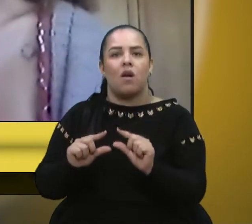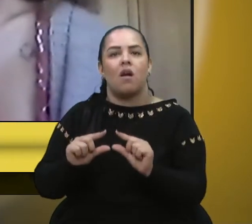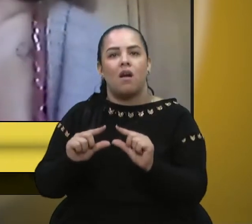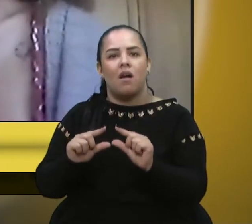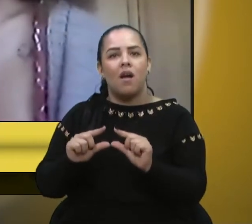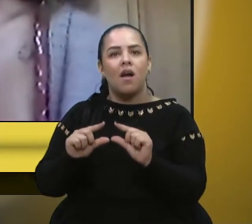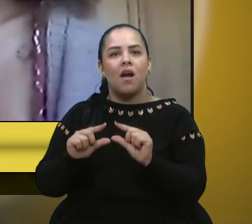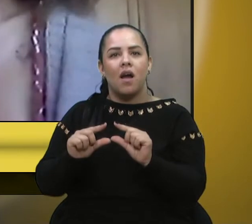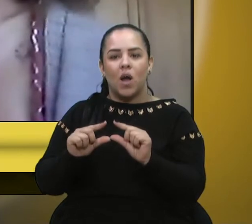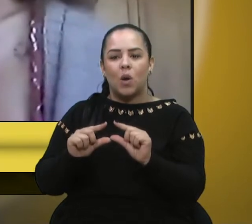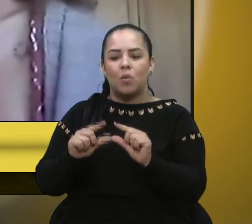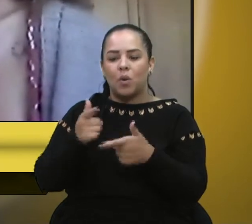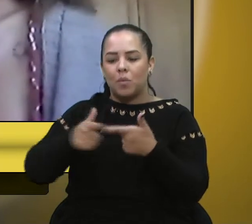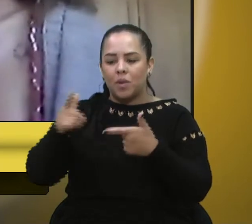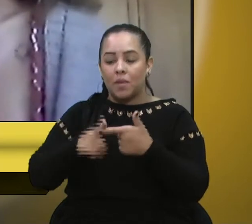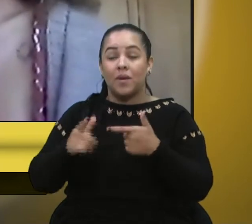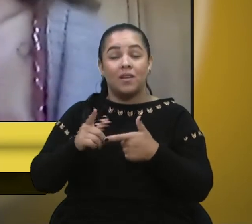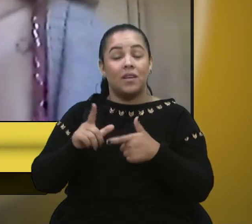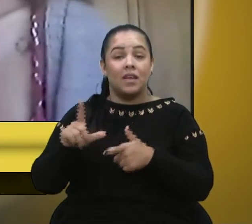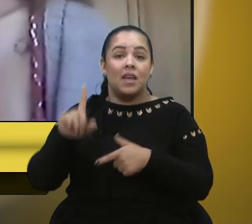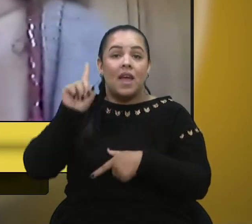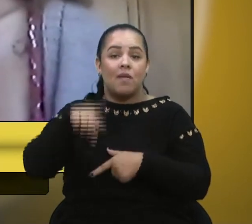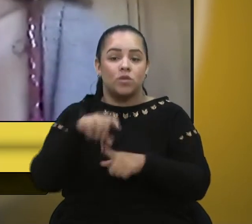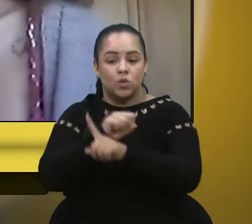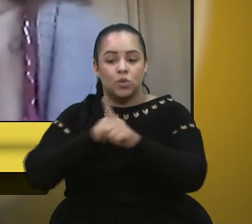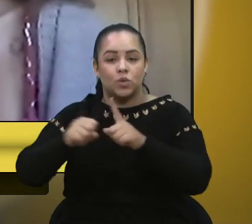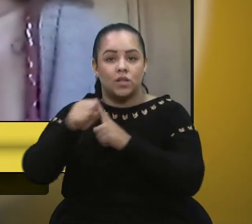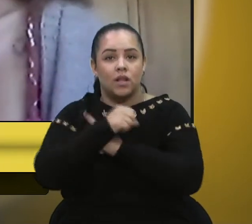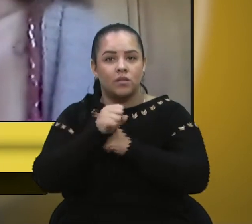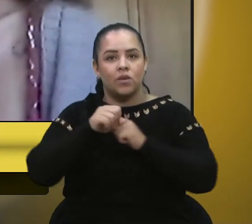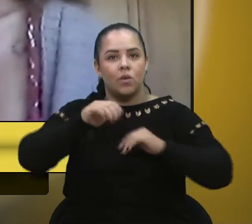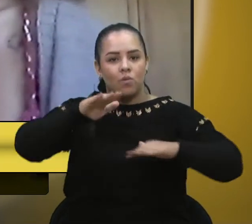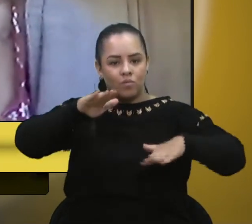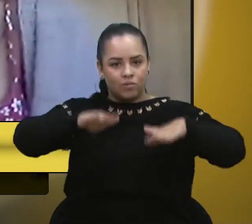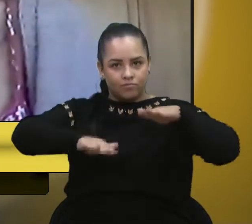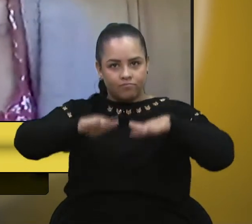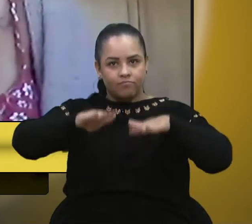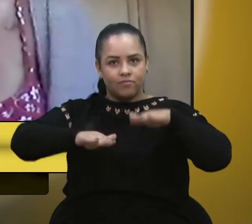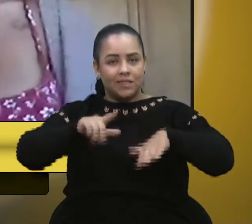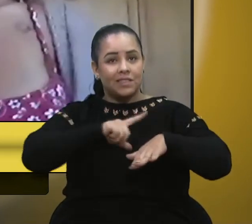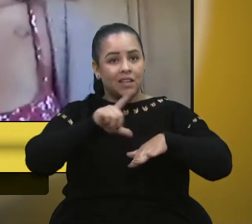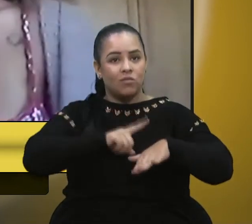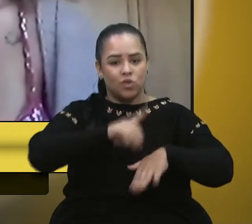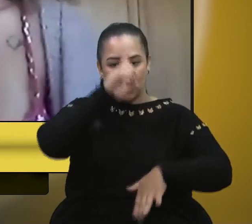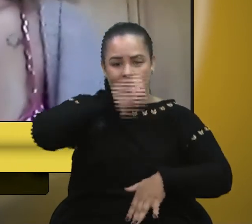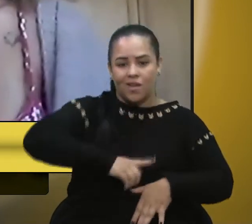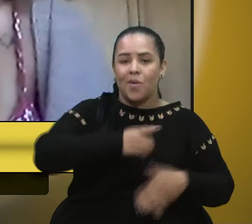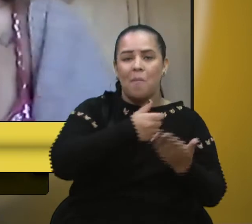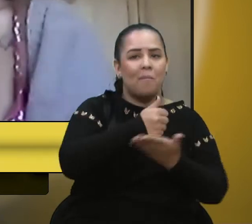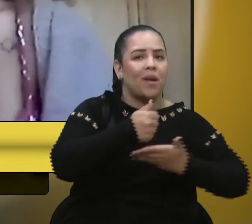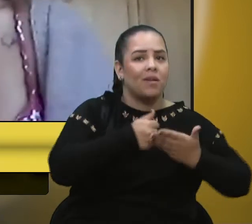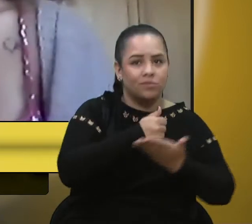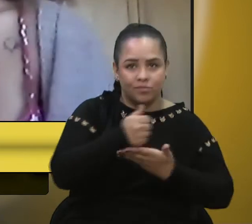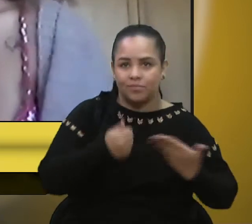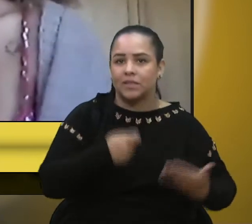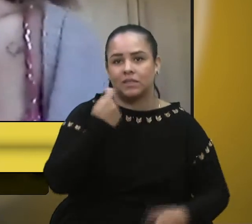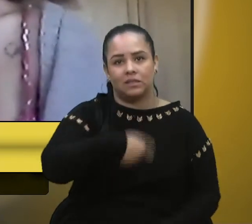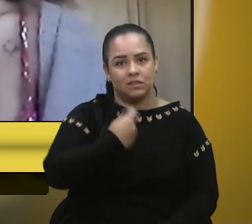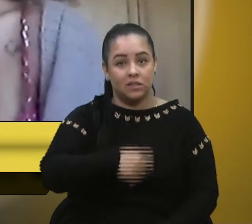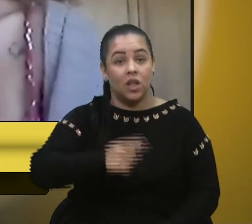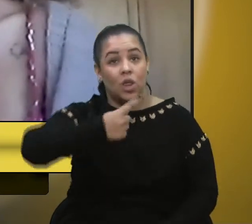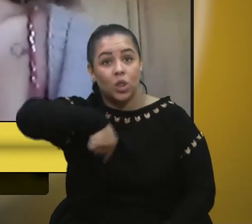mais igualitária, onde todos e todas têm os seus direitos básicos garantidos. É importante nós entendermos que quando a